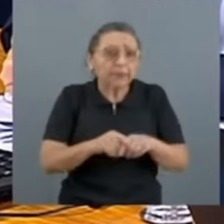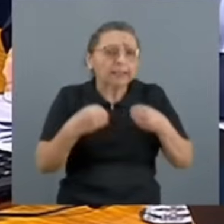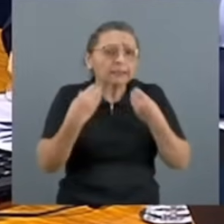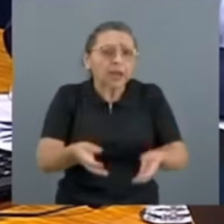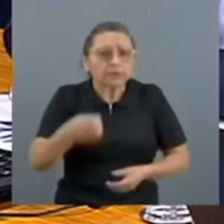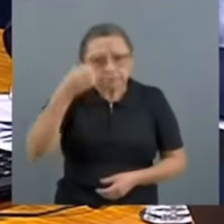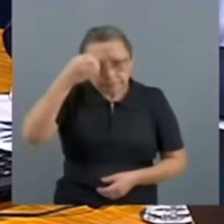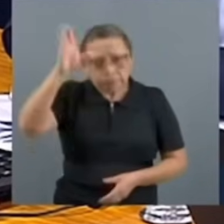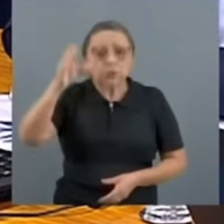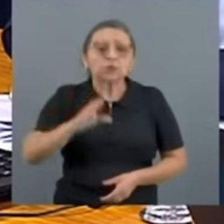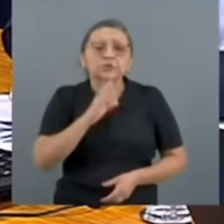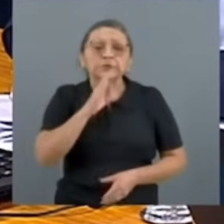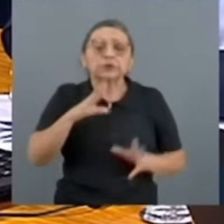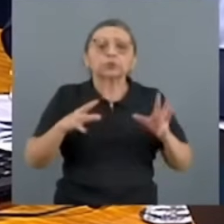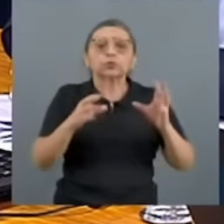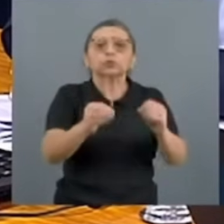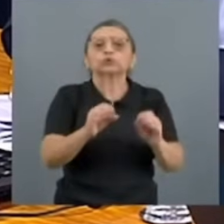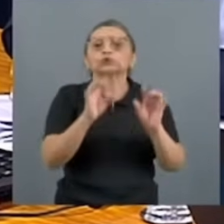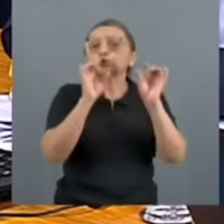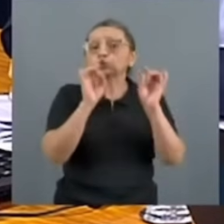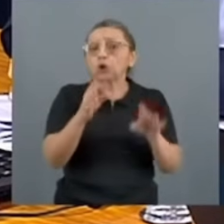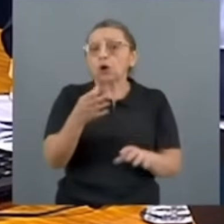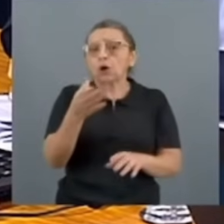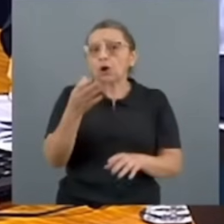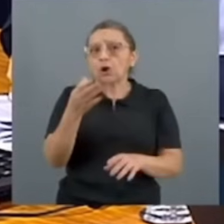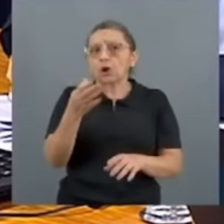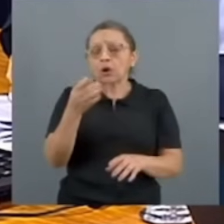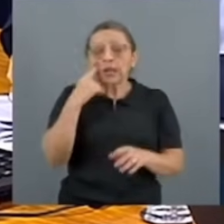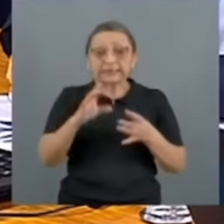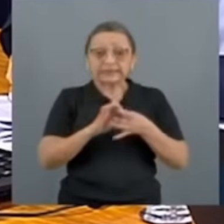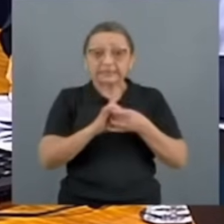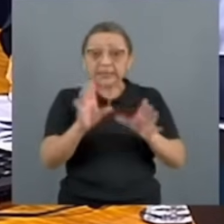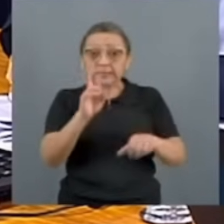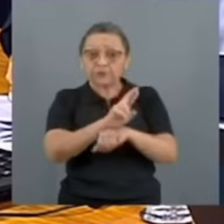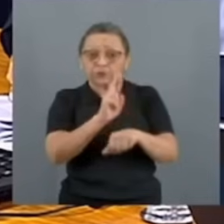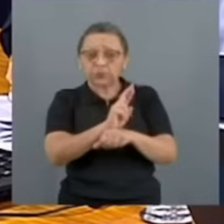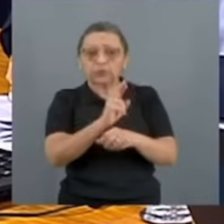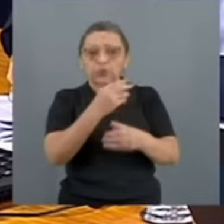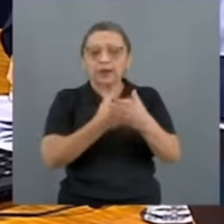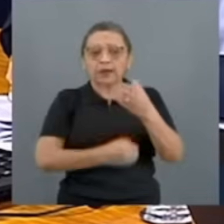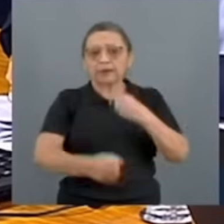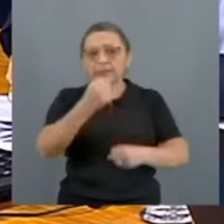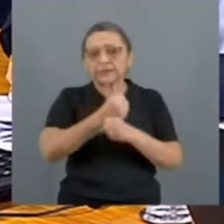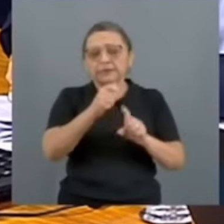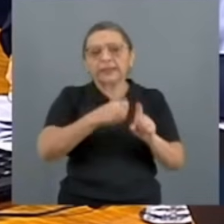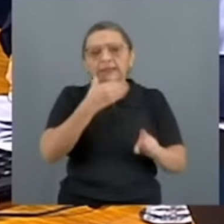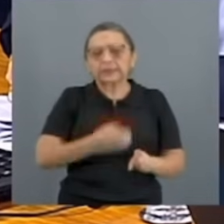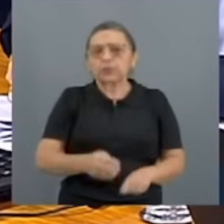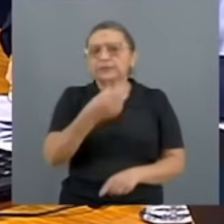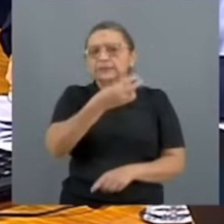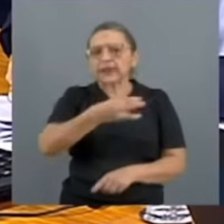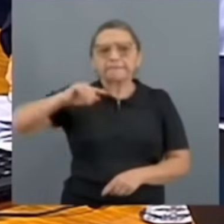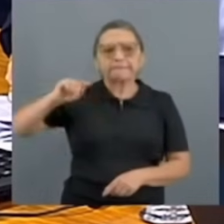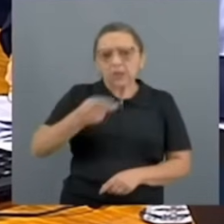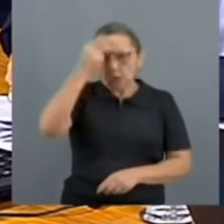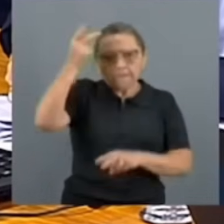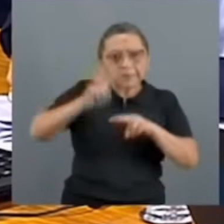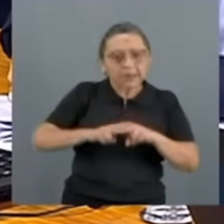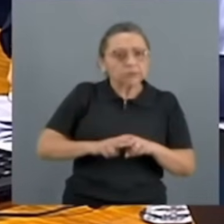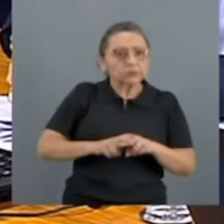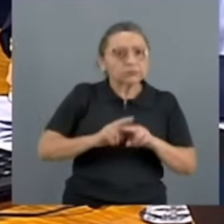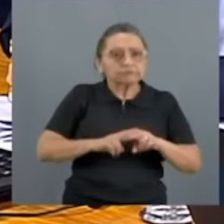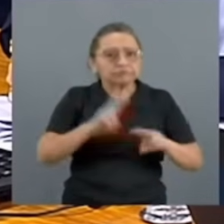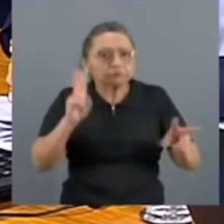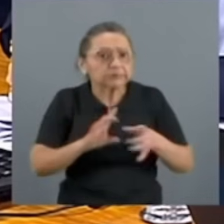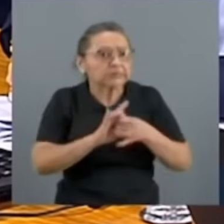concluir, presidente, só no Natal a saída temporária do Natal de 2023, quase 3 mil presos no Brasil não retornaram